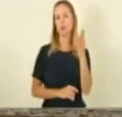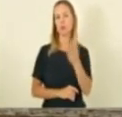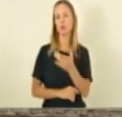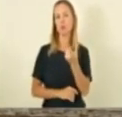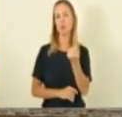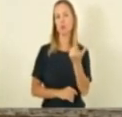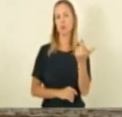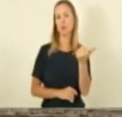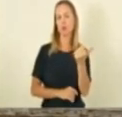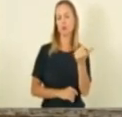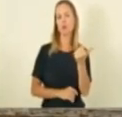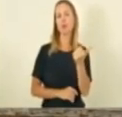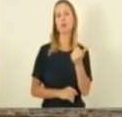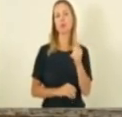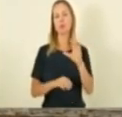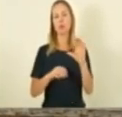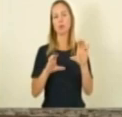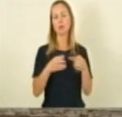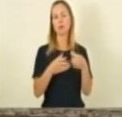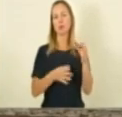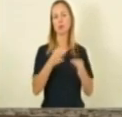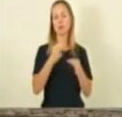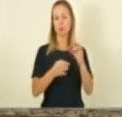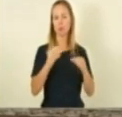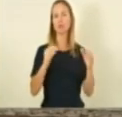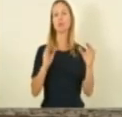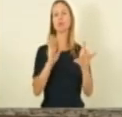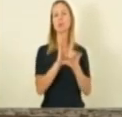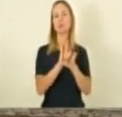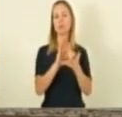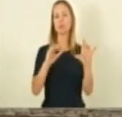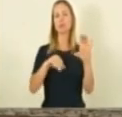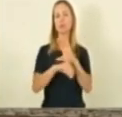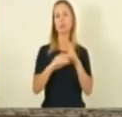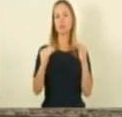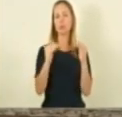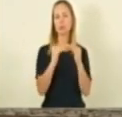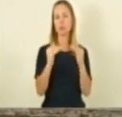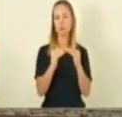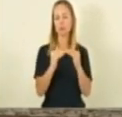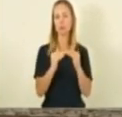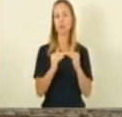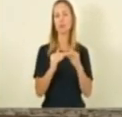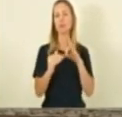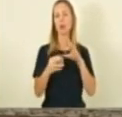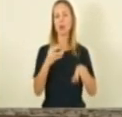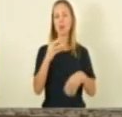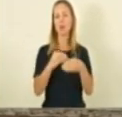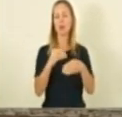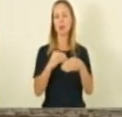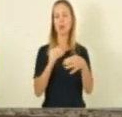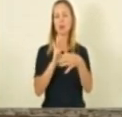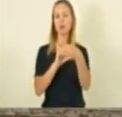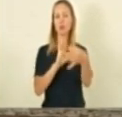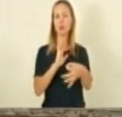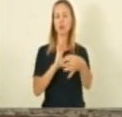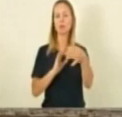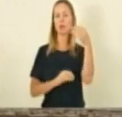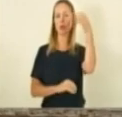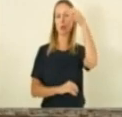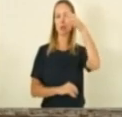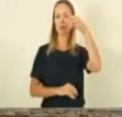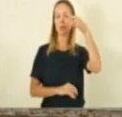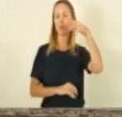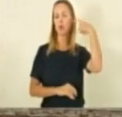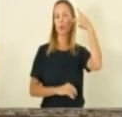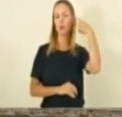24/2021 da Comissão de Justiça pela Constitucionalidade, Legalidade e Juridicidade, com emenda sugerida pela Procuradoria da